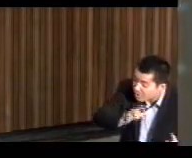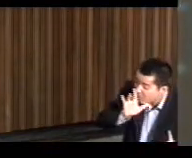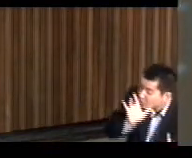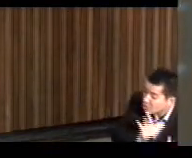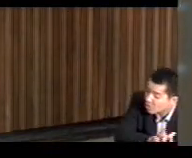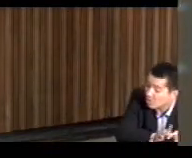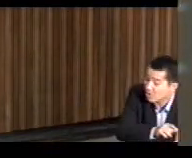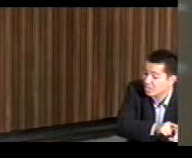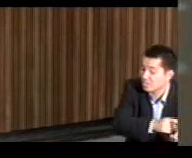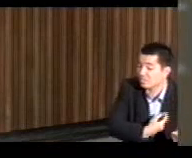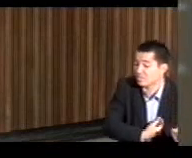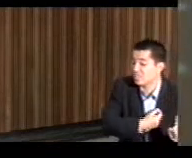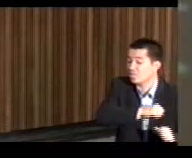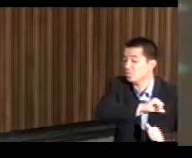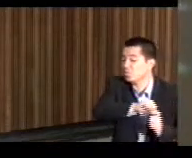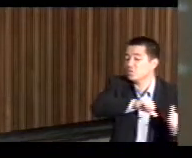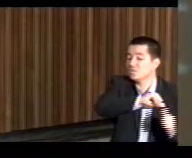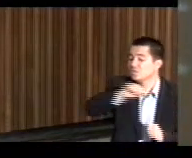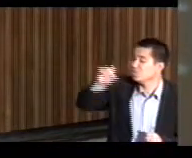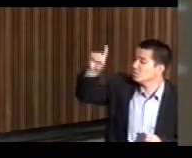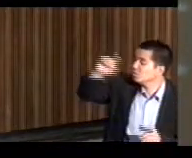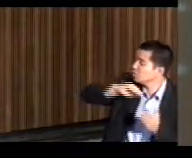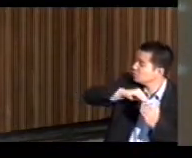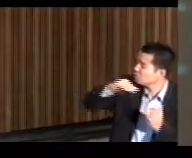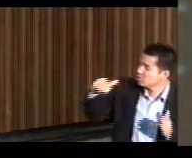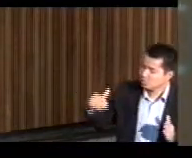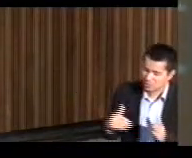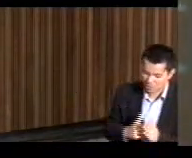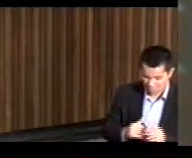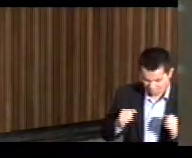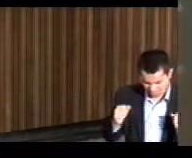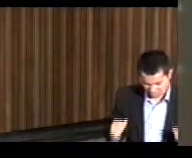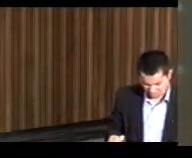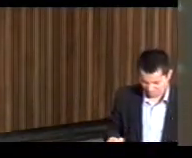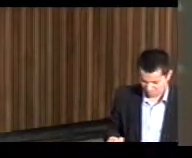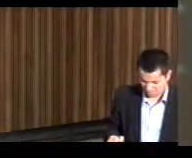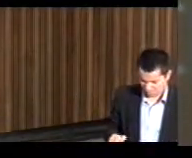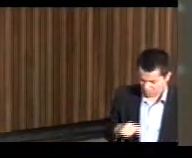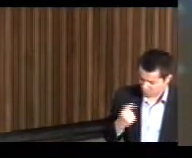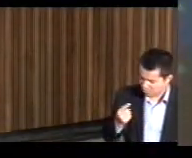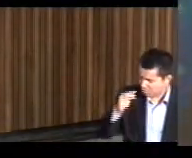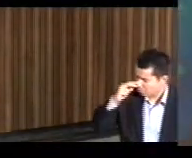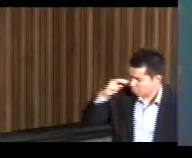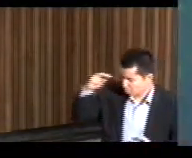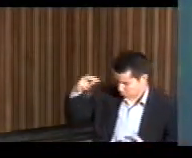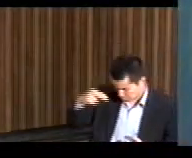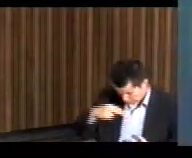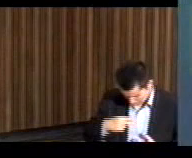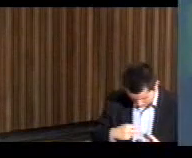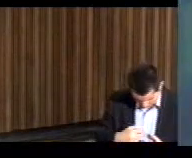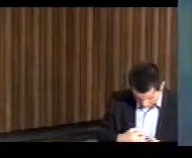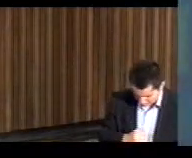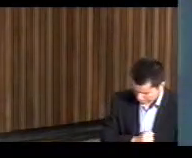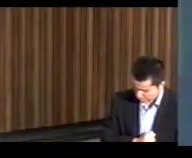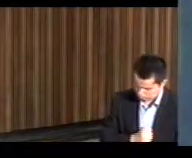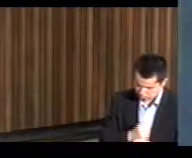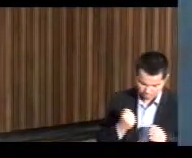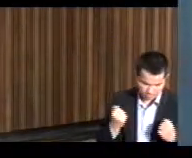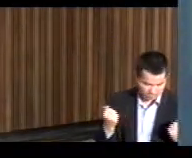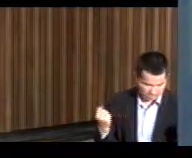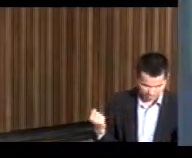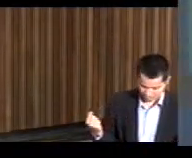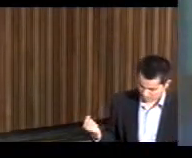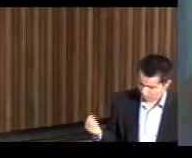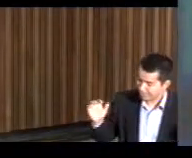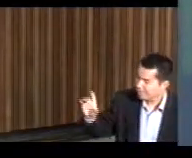Deus Todo-Poderoso. Se nós olharmos pela nossa perspectiva,